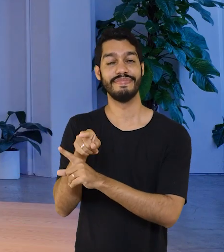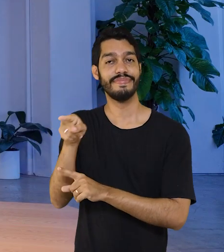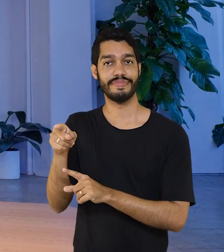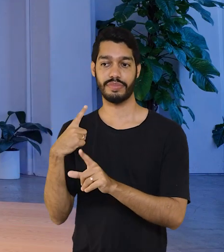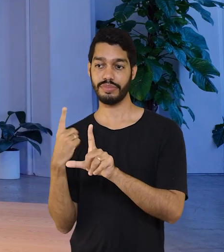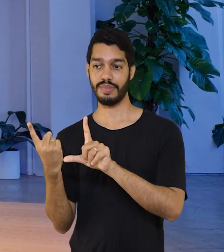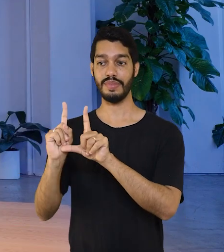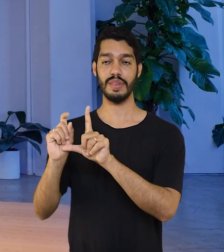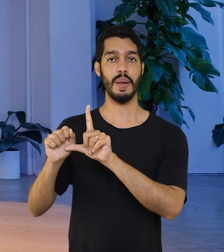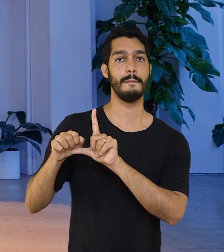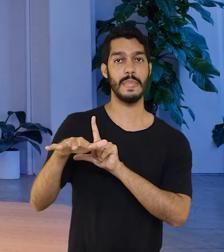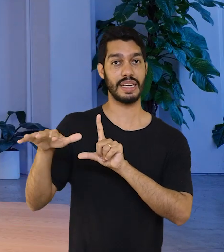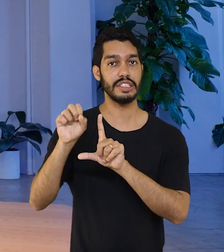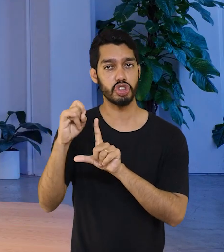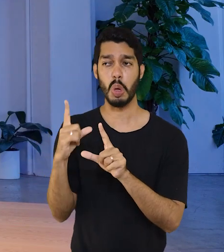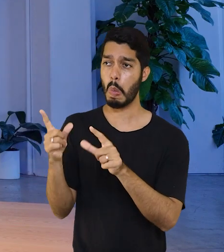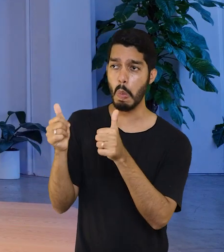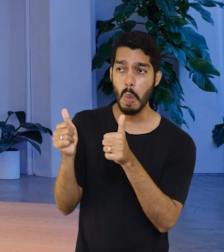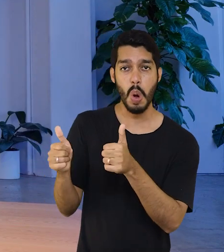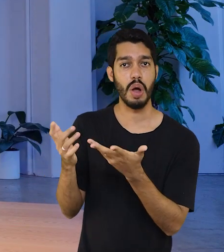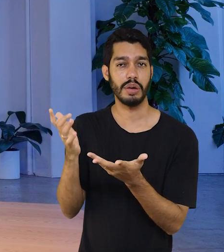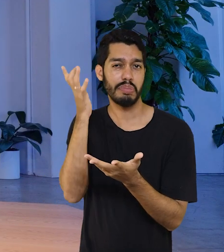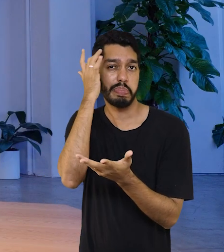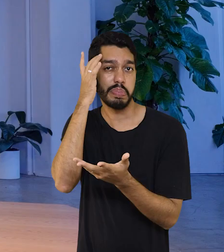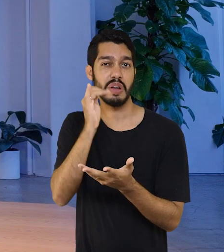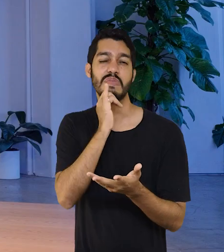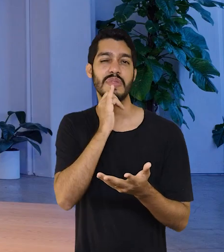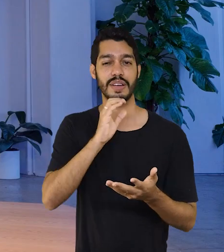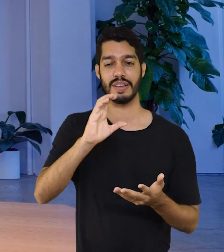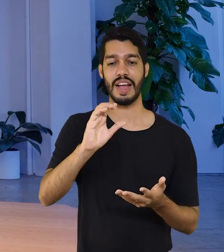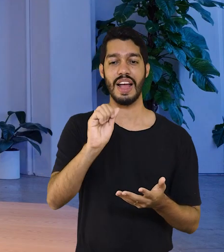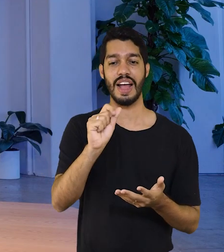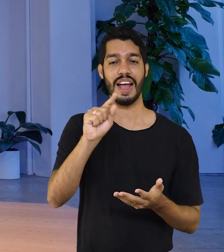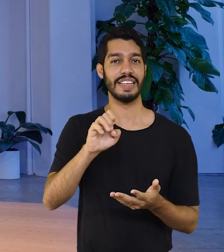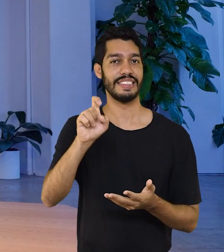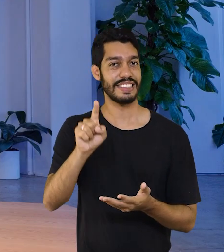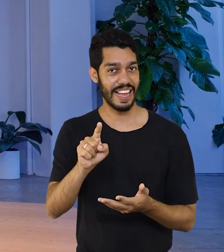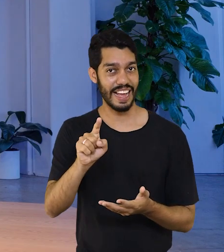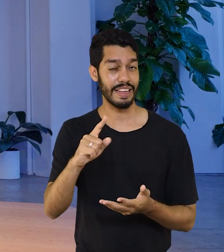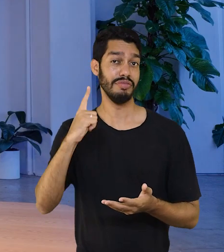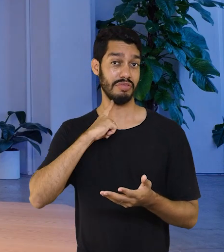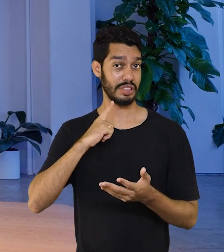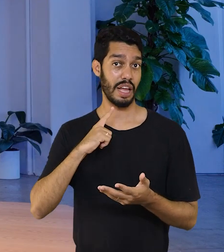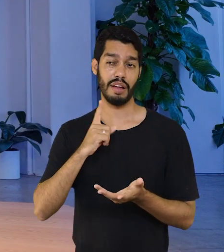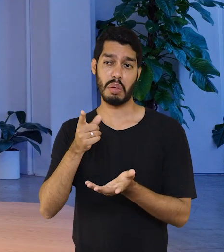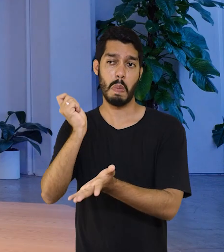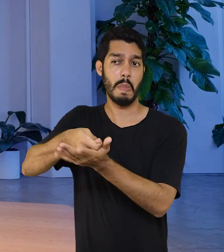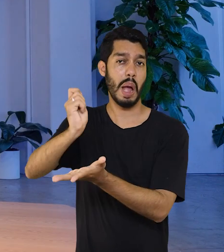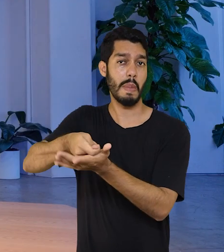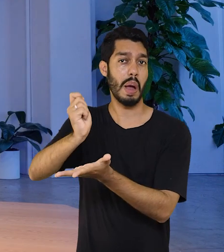dizer, não, isso aqui é um conteúdo pago. Mas ele não necessariamente perde relevância. Se ele está mandando muito bem, você vê o